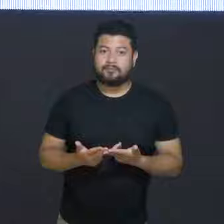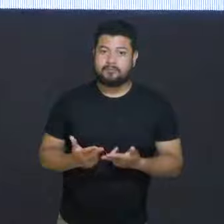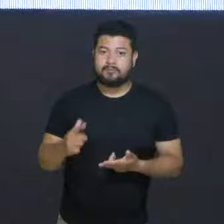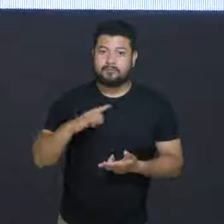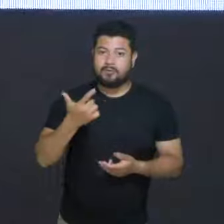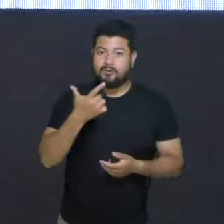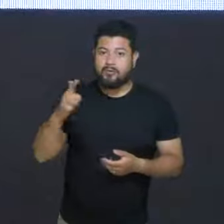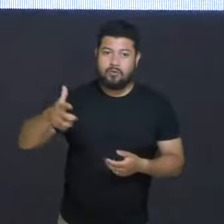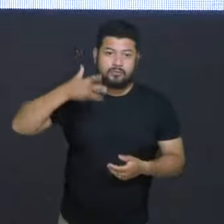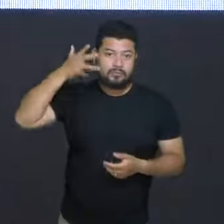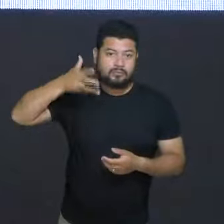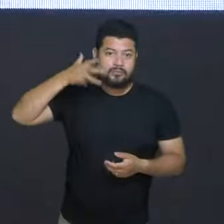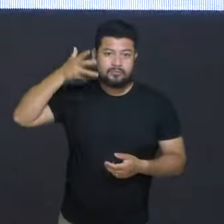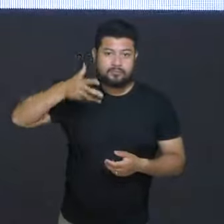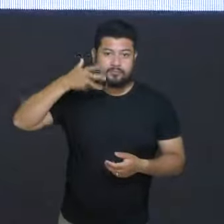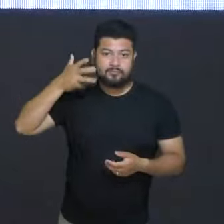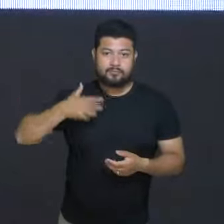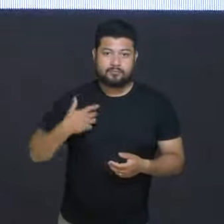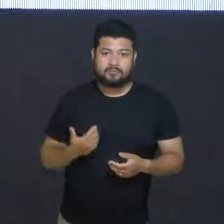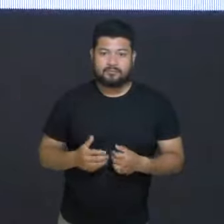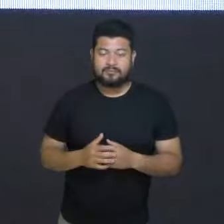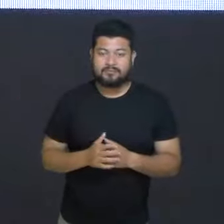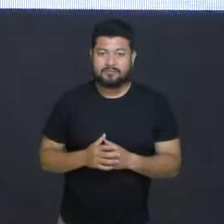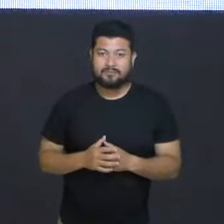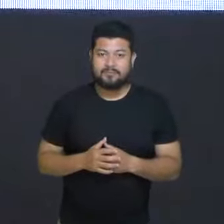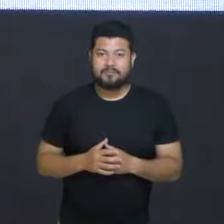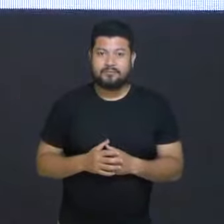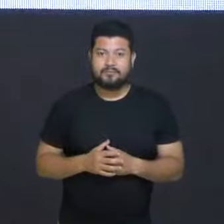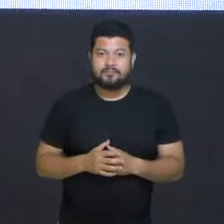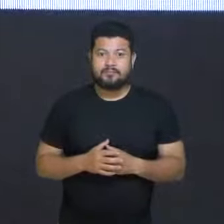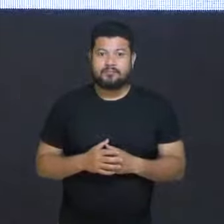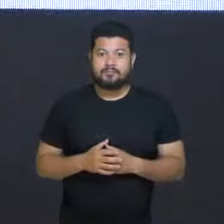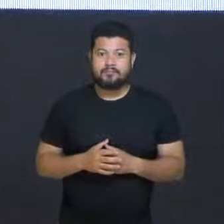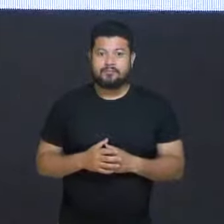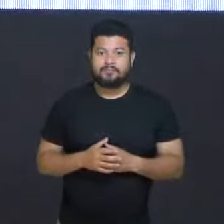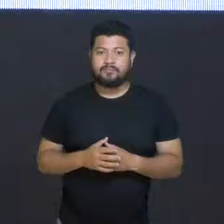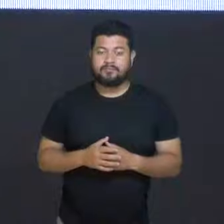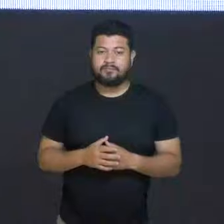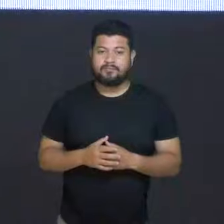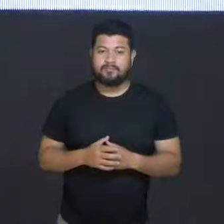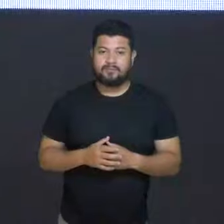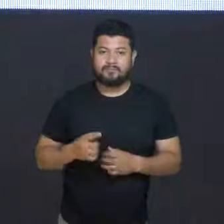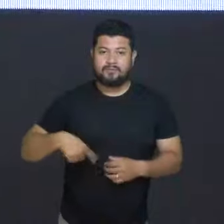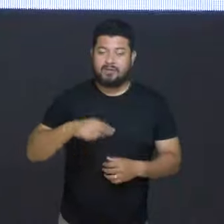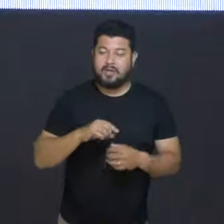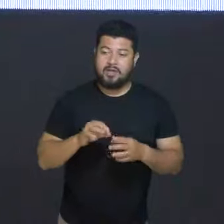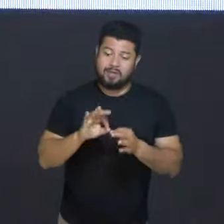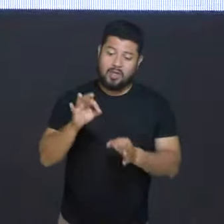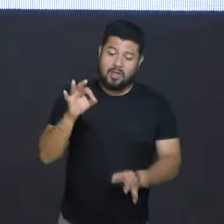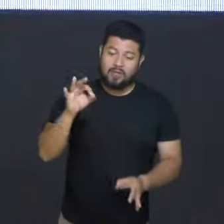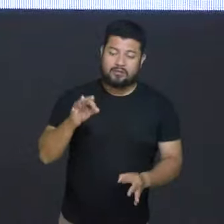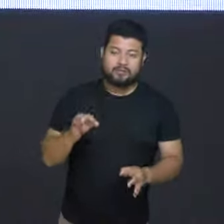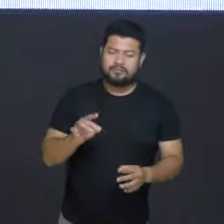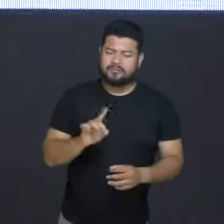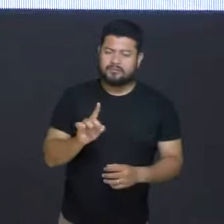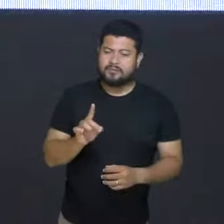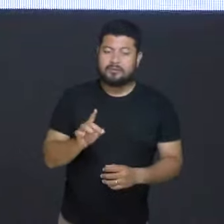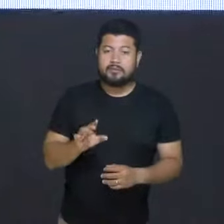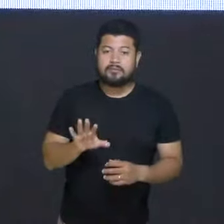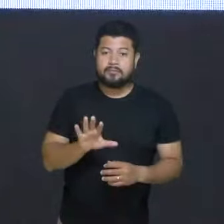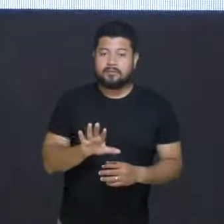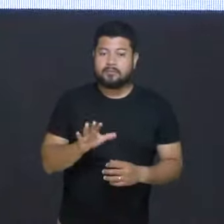palestra com brilhantes palestrantes pela frente né não vamos nos alongar apenas